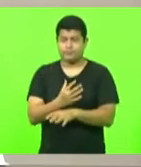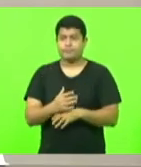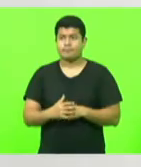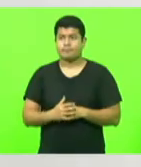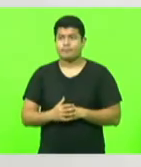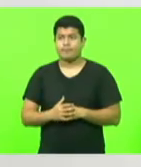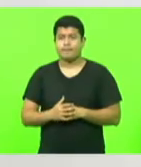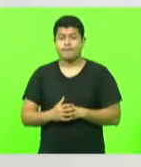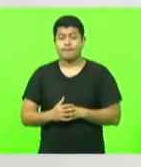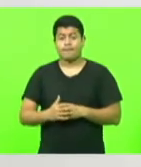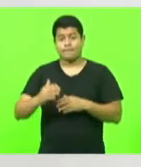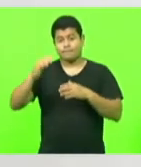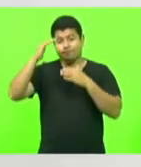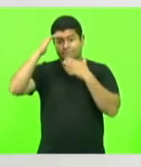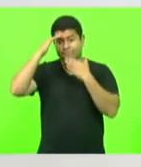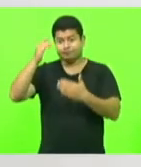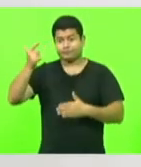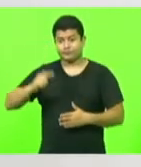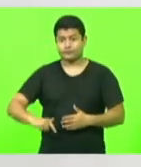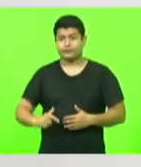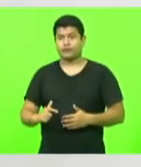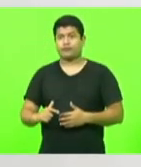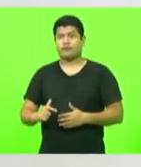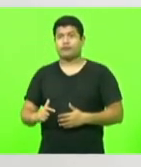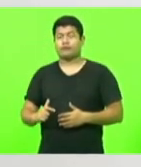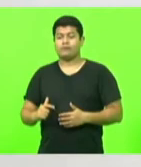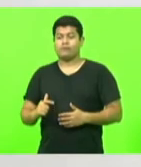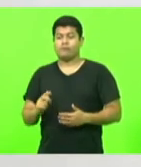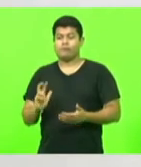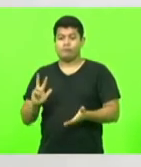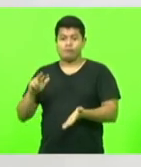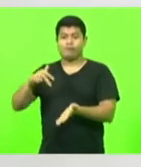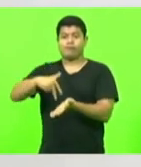Agradeço novamente a oportunidade de estar aqui.